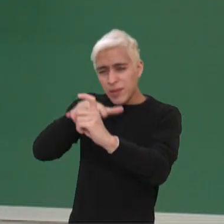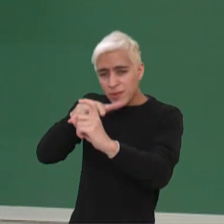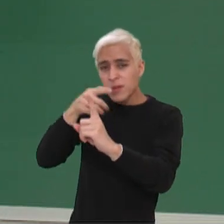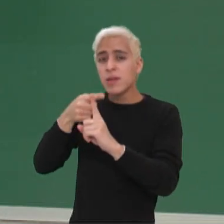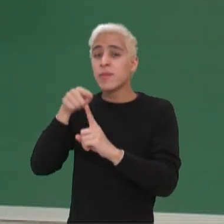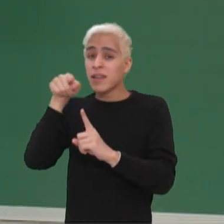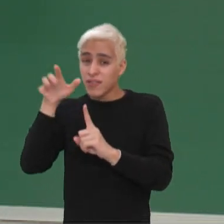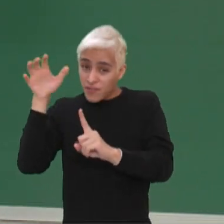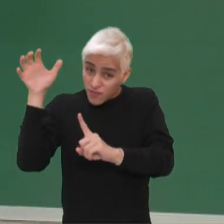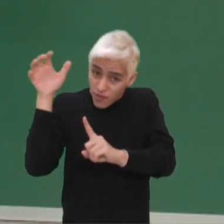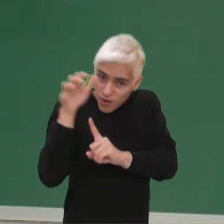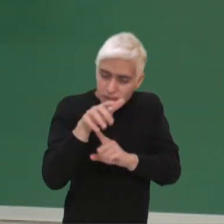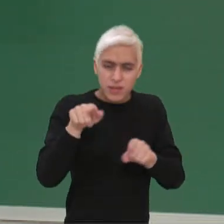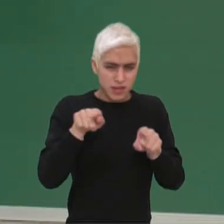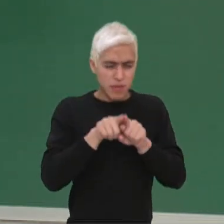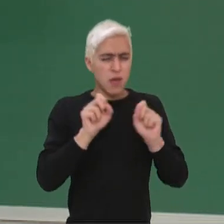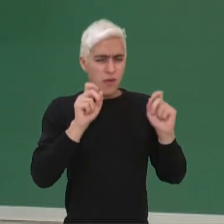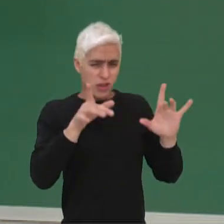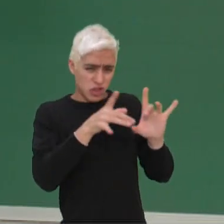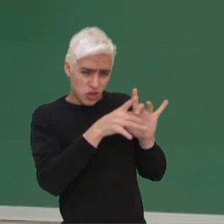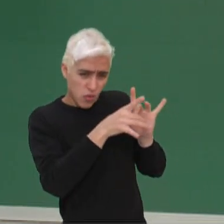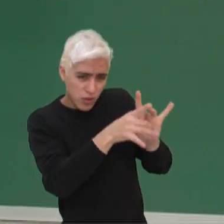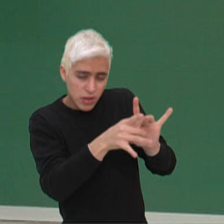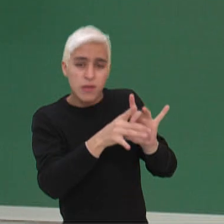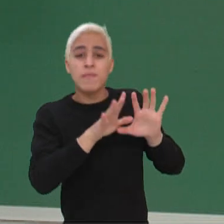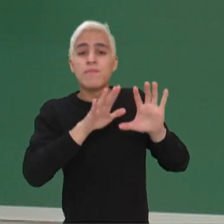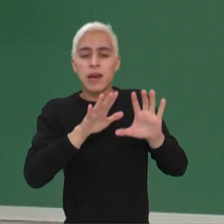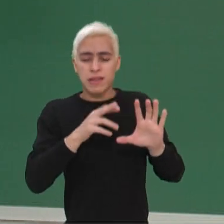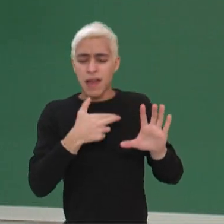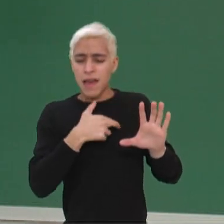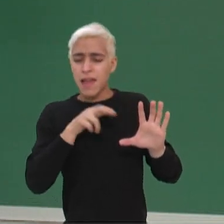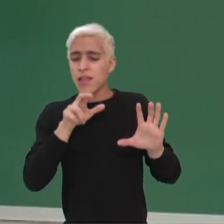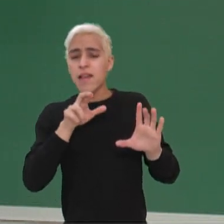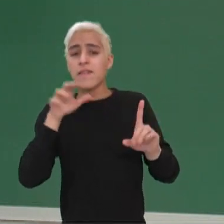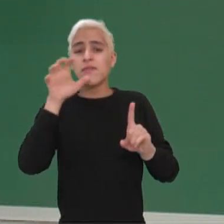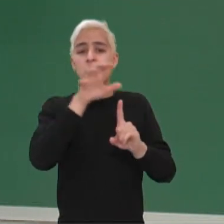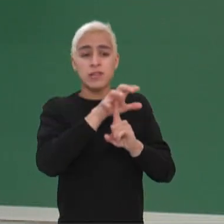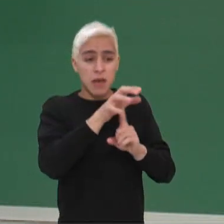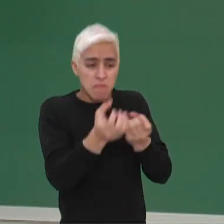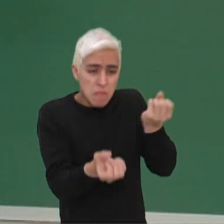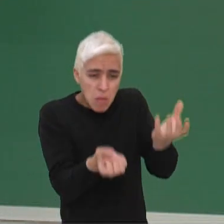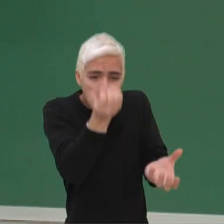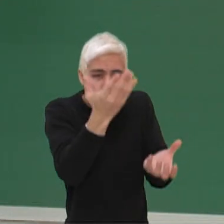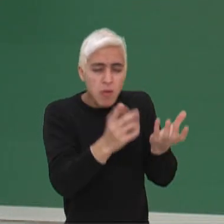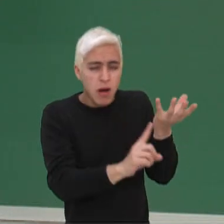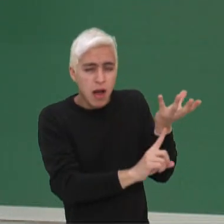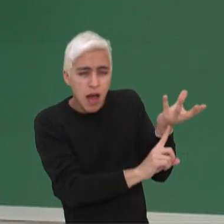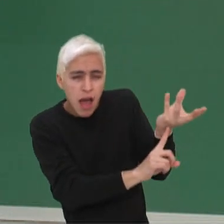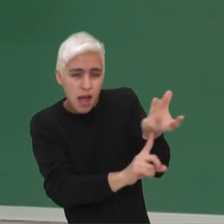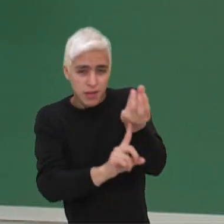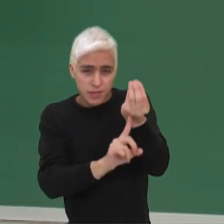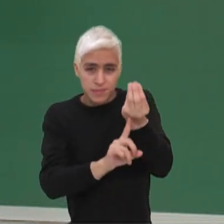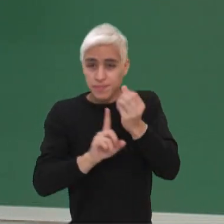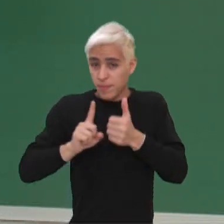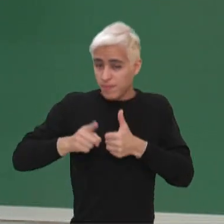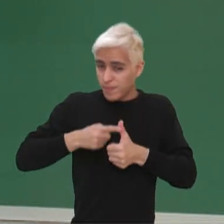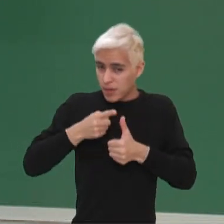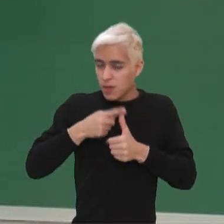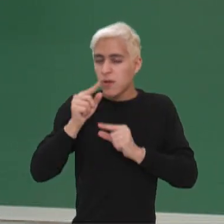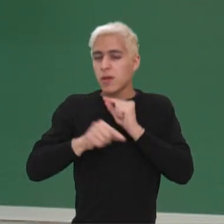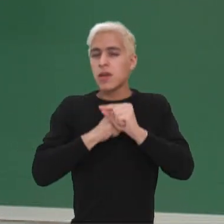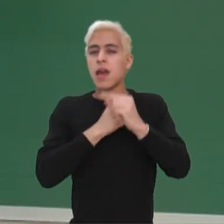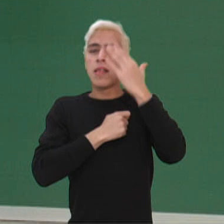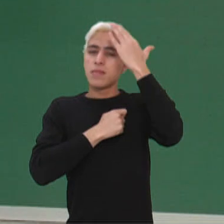influencia também, além do contexto histórico, a parte religiosa influencia como que a arte se manifesta, né? Então a primeira coisa que a gente